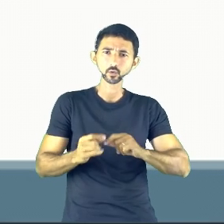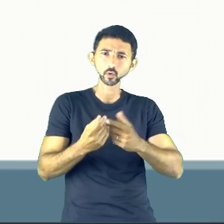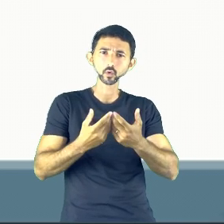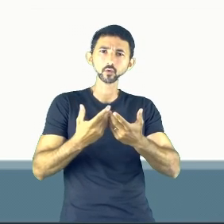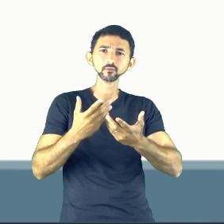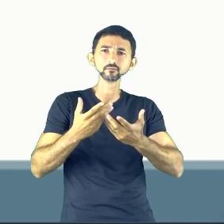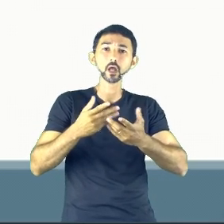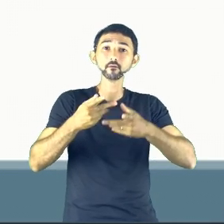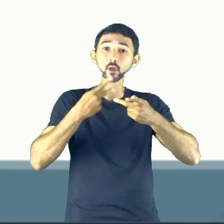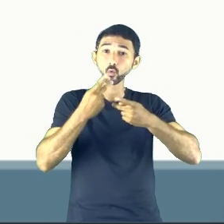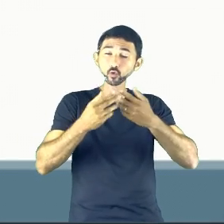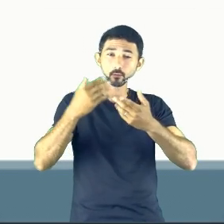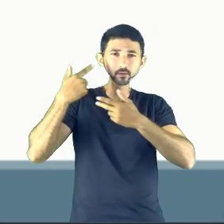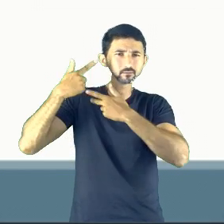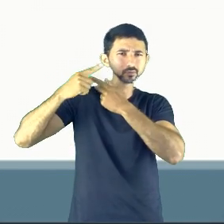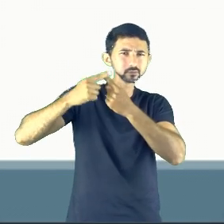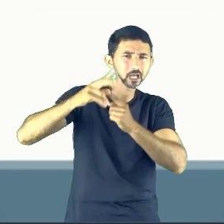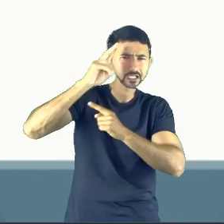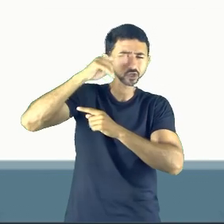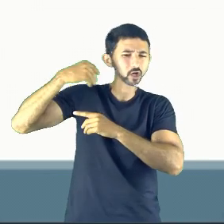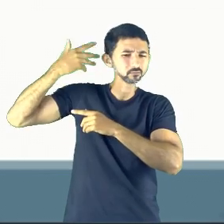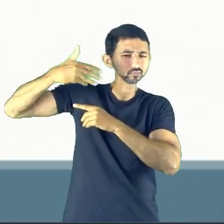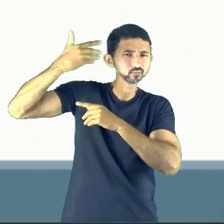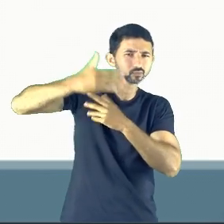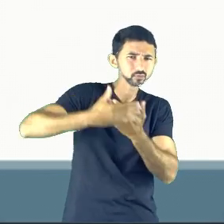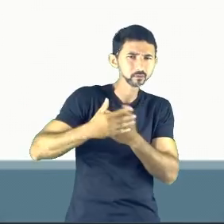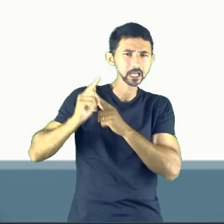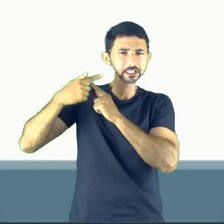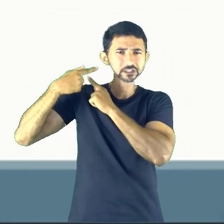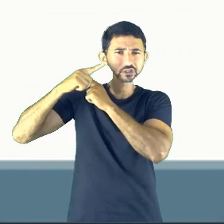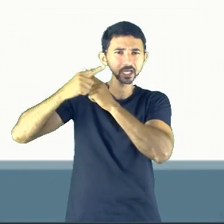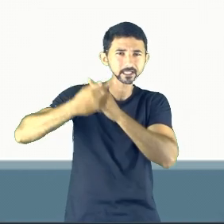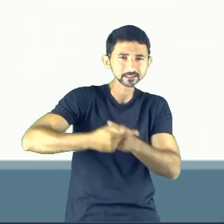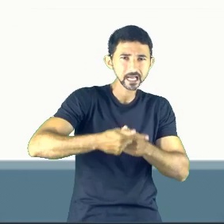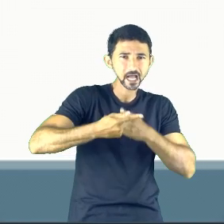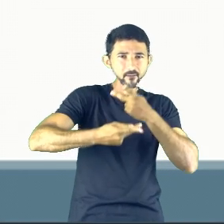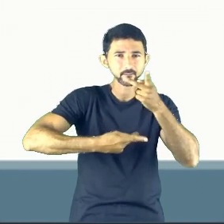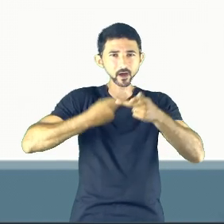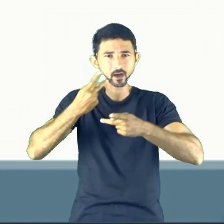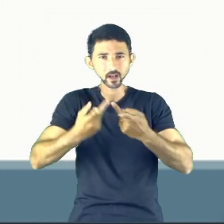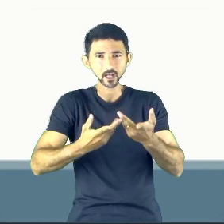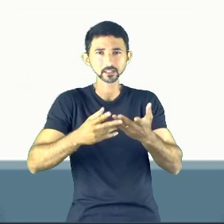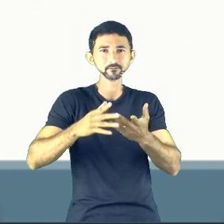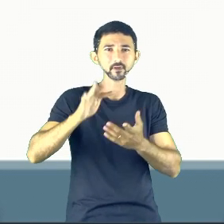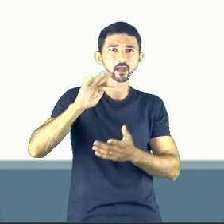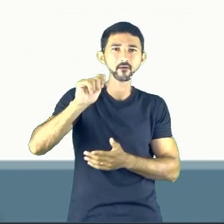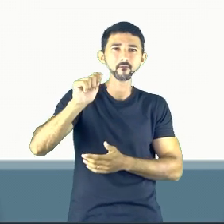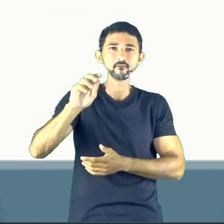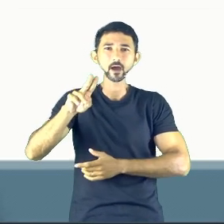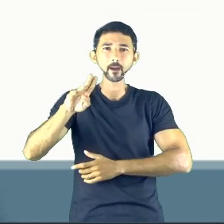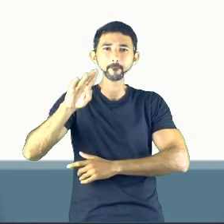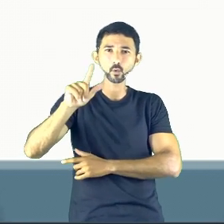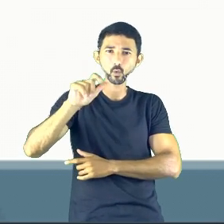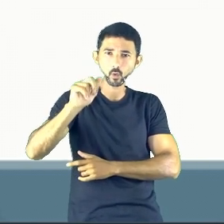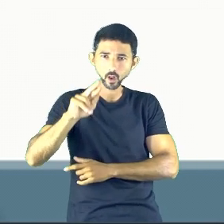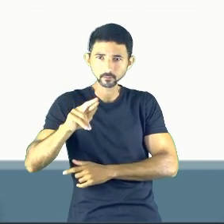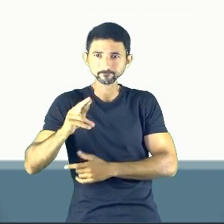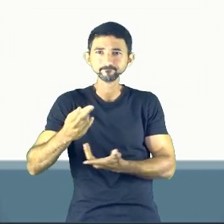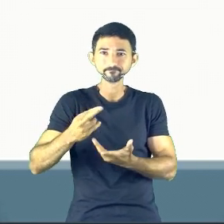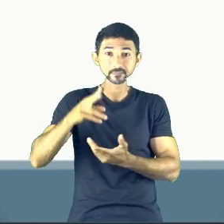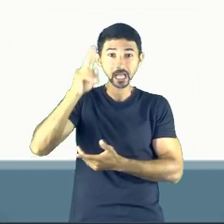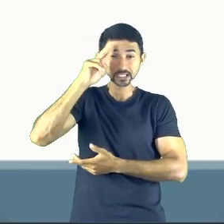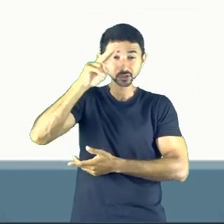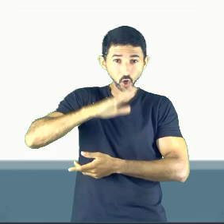anos atrás que eu acabei de falar, o próprio nome remete a histórias contadas e passadas de geração para geração. Fabulares